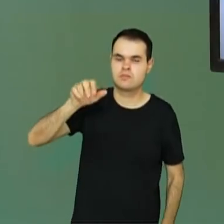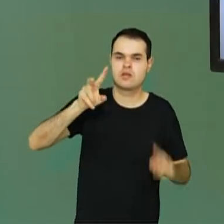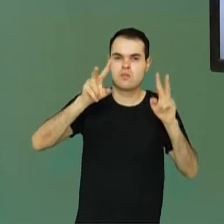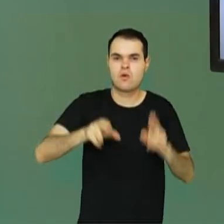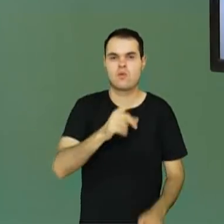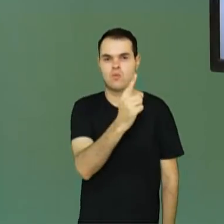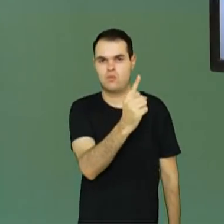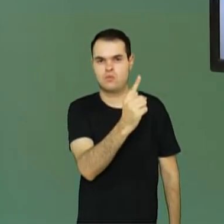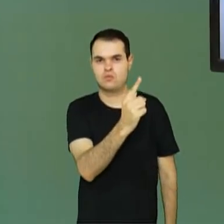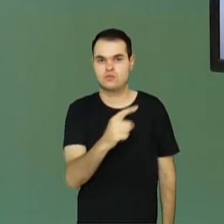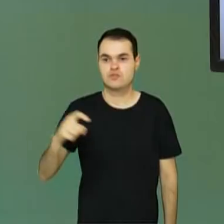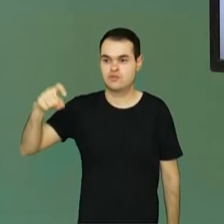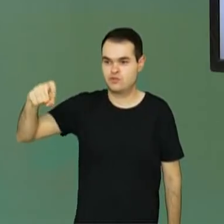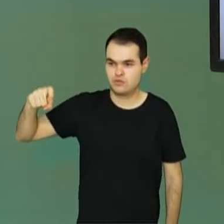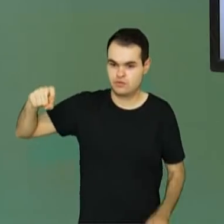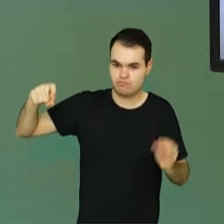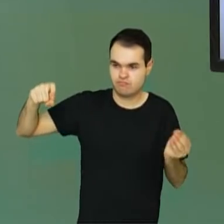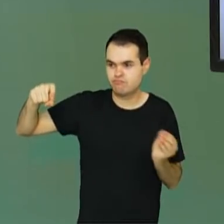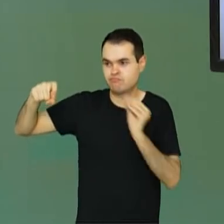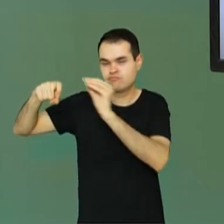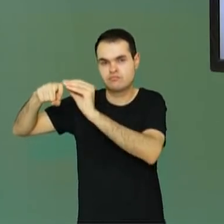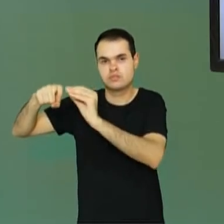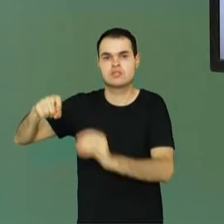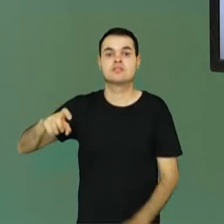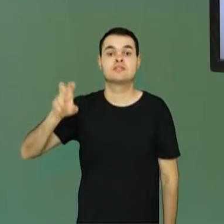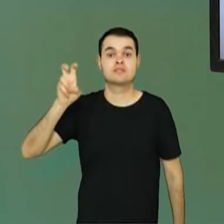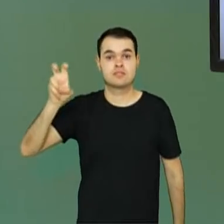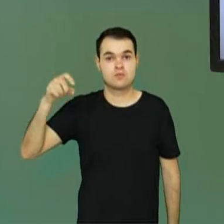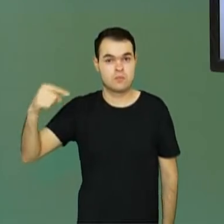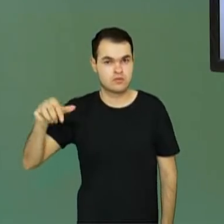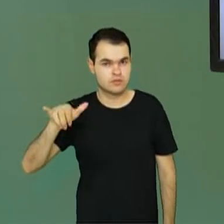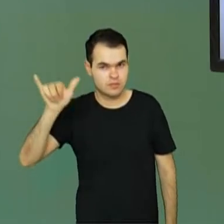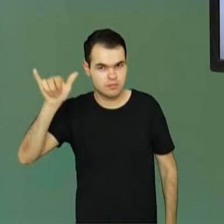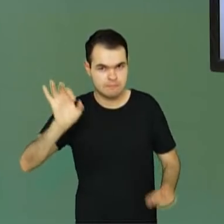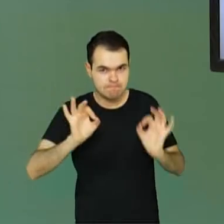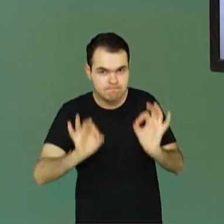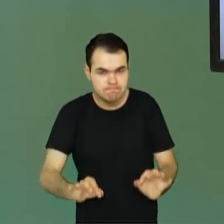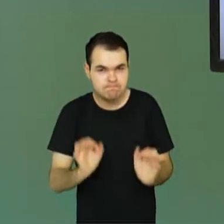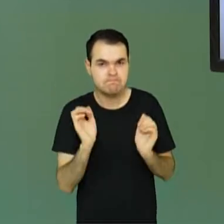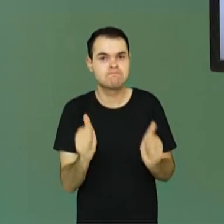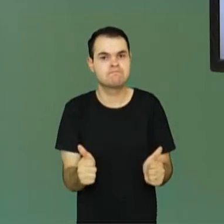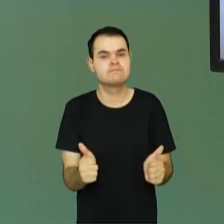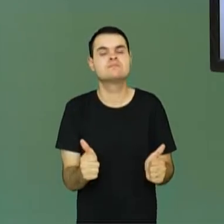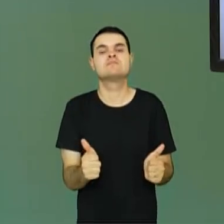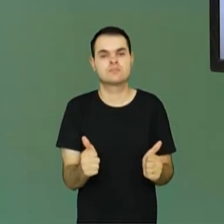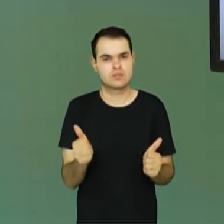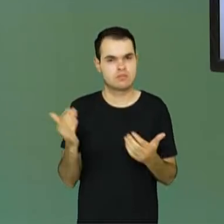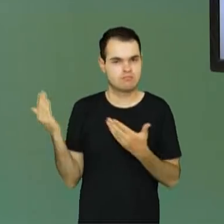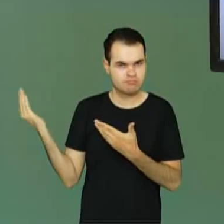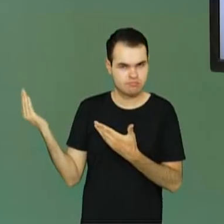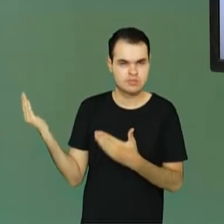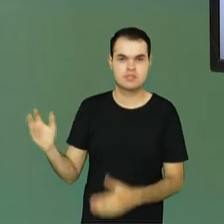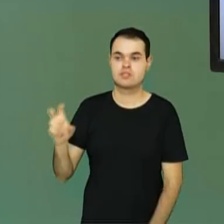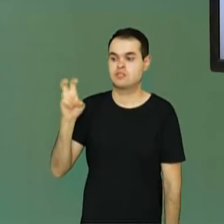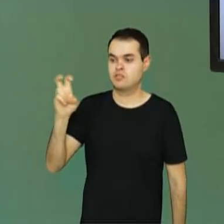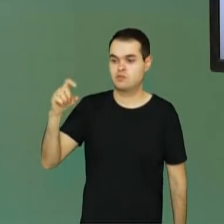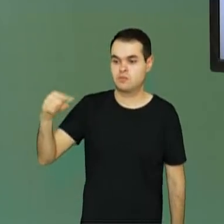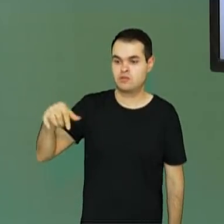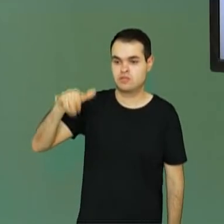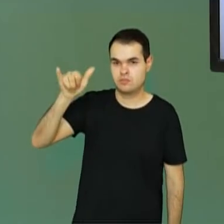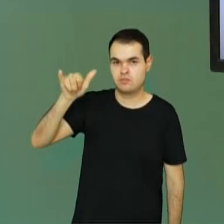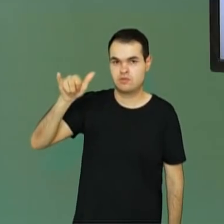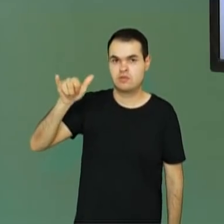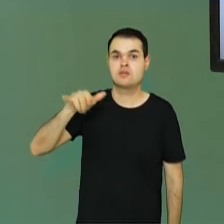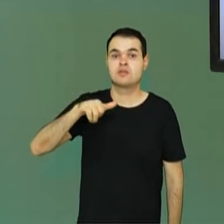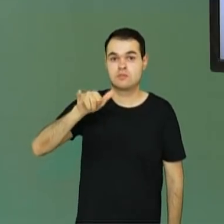No lugar do x, eu escrevo o 5 menos y. Certo? Certo, então tá aqui, 5 menos y